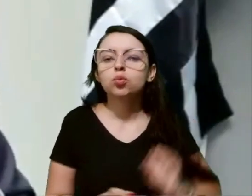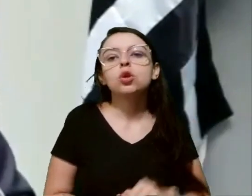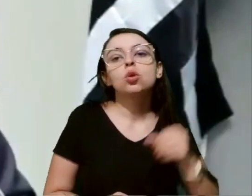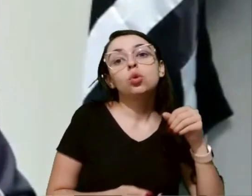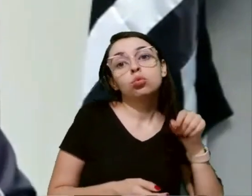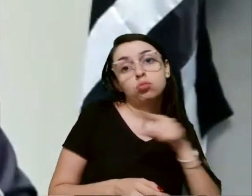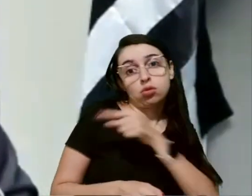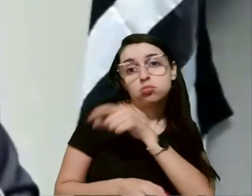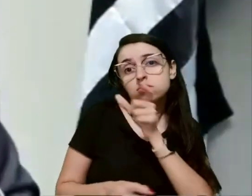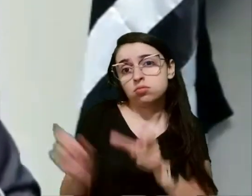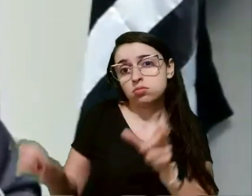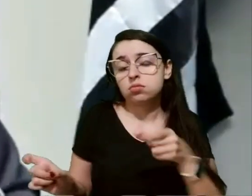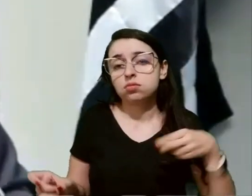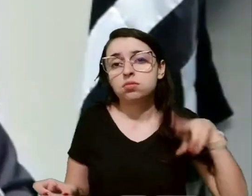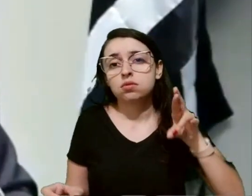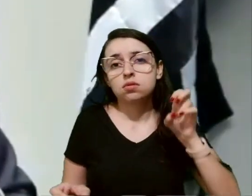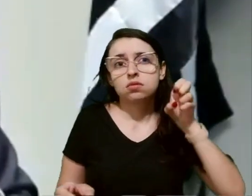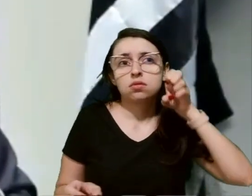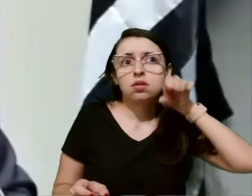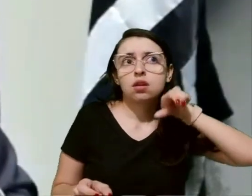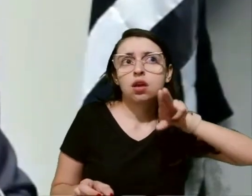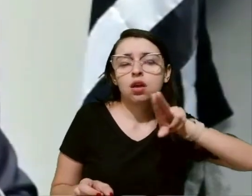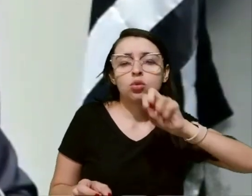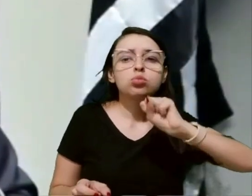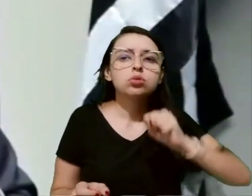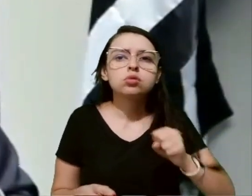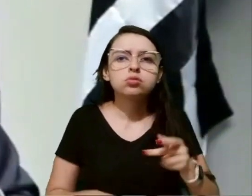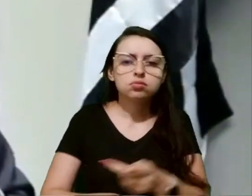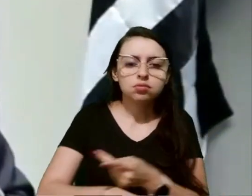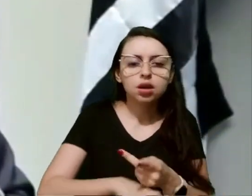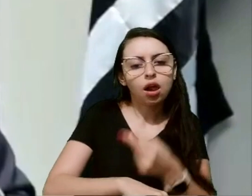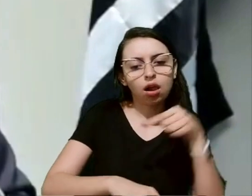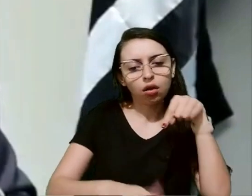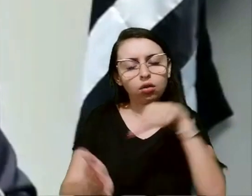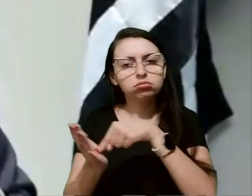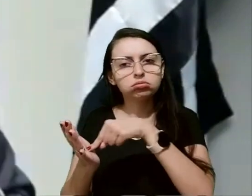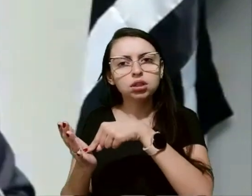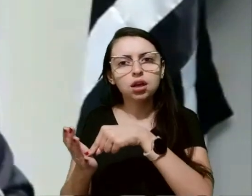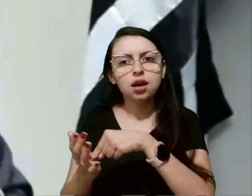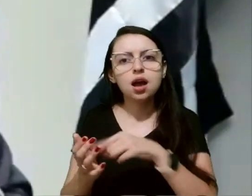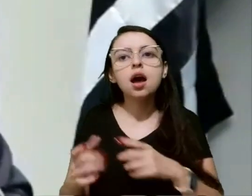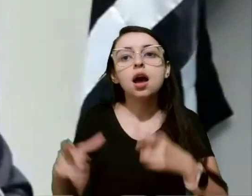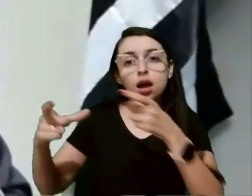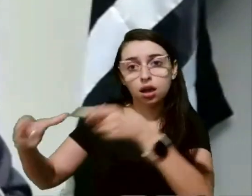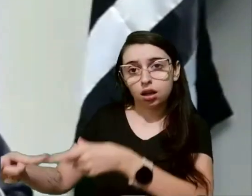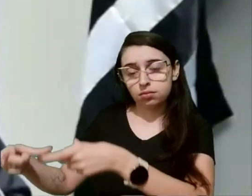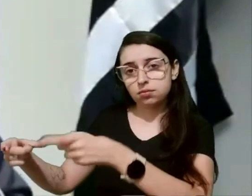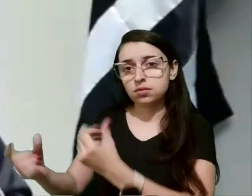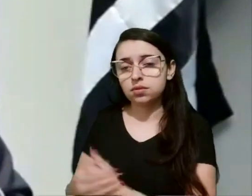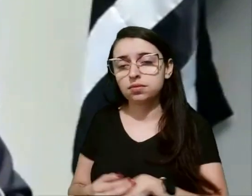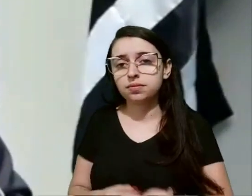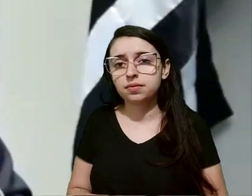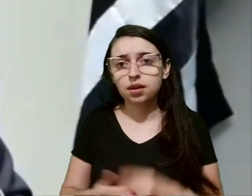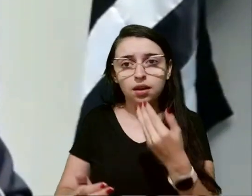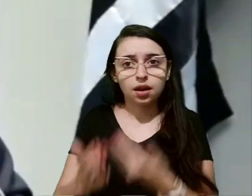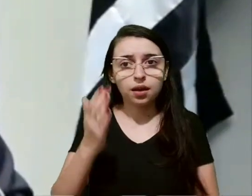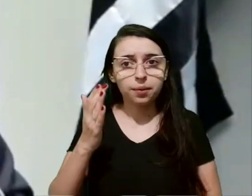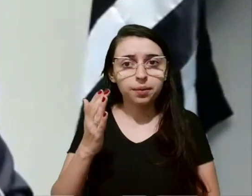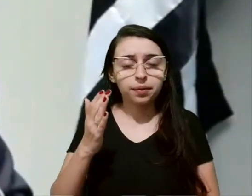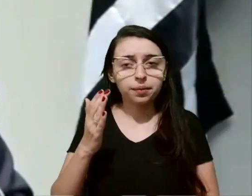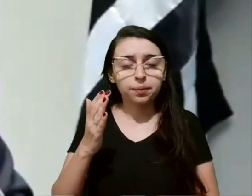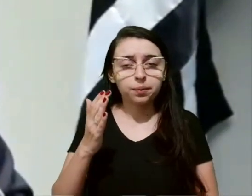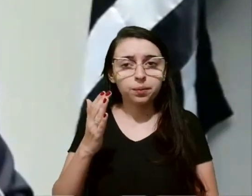os réus. E chegaram na minha pesquisa, porque a Câmara era uma das câmaras que caíram,